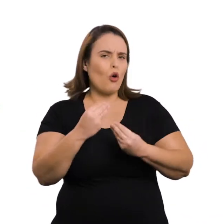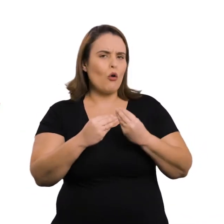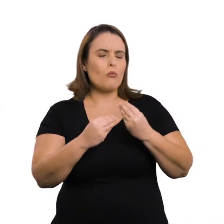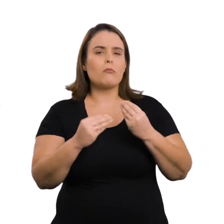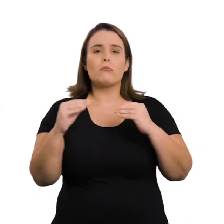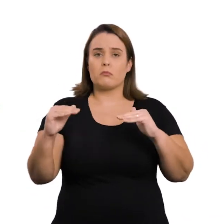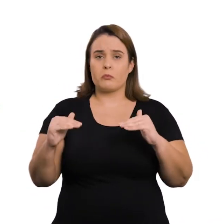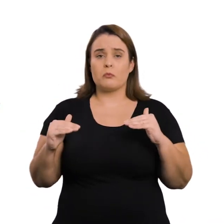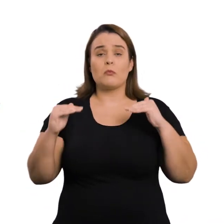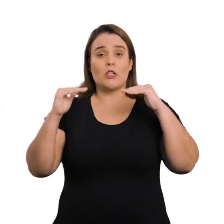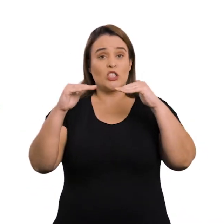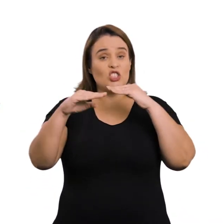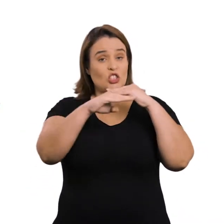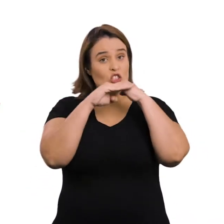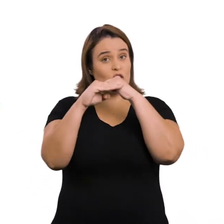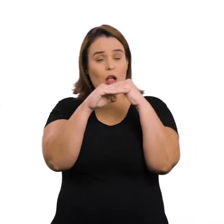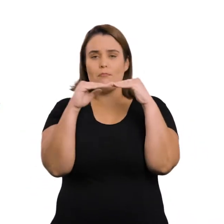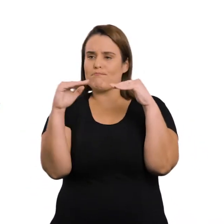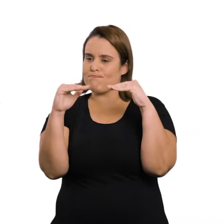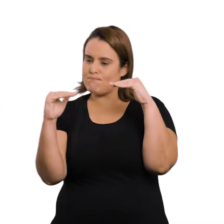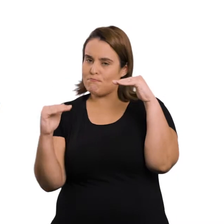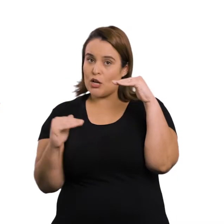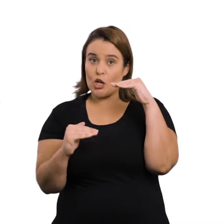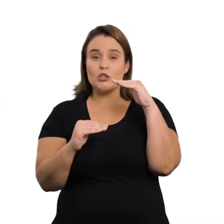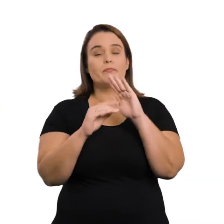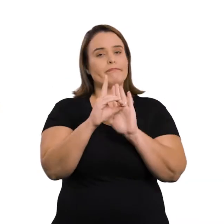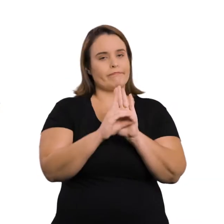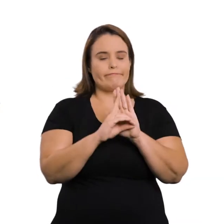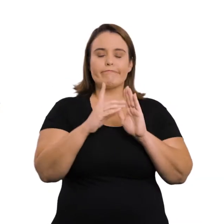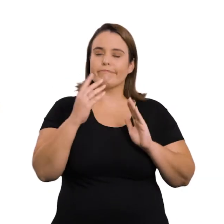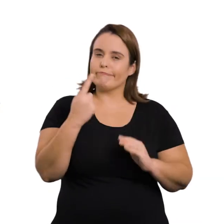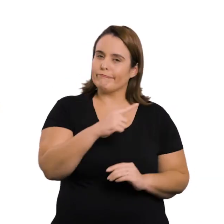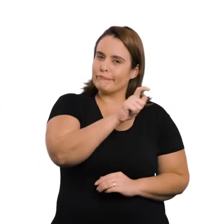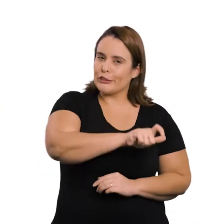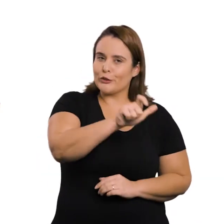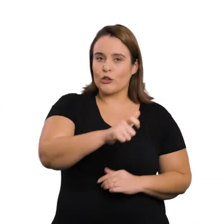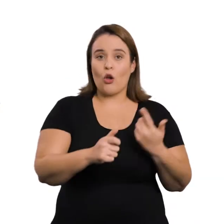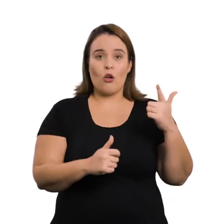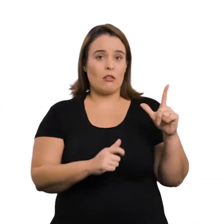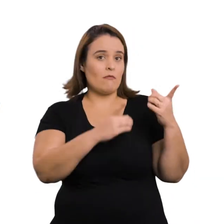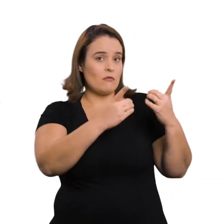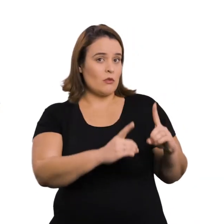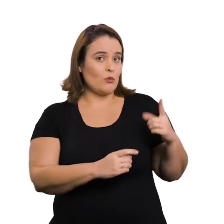em igualdade de condições com as demais pessoas. Fecha aspas.